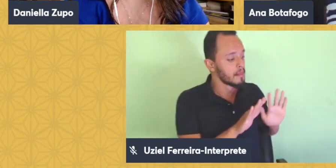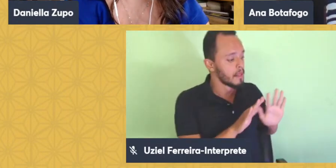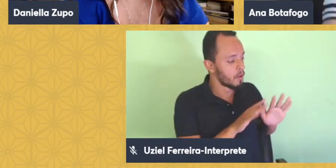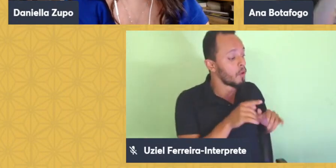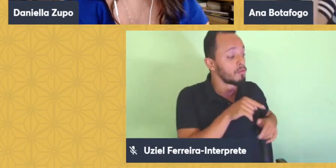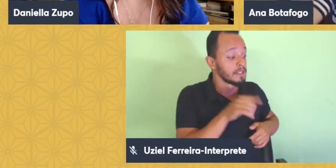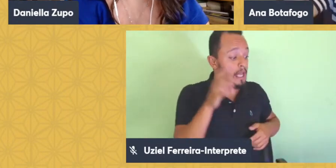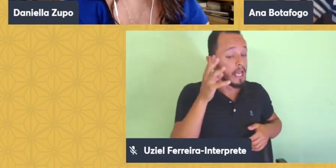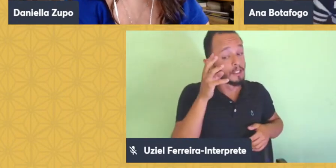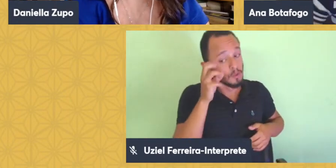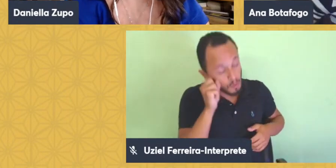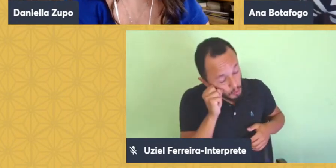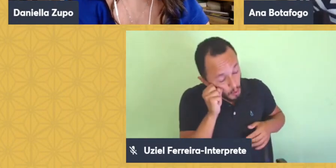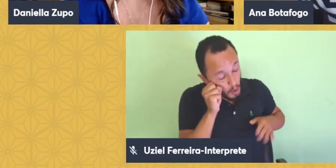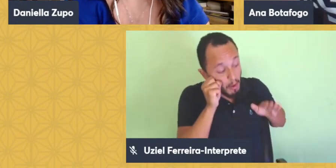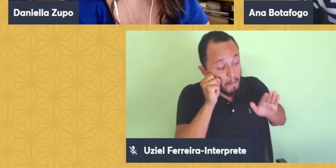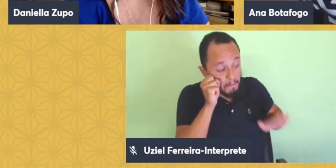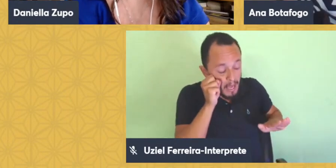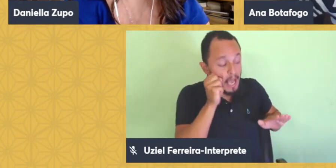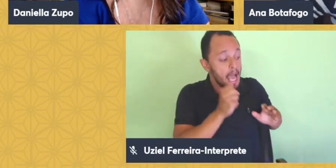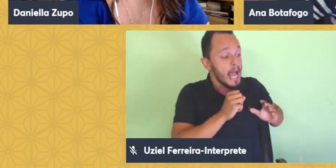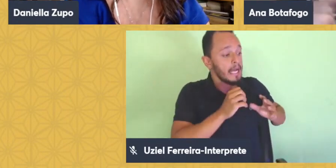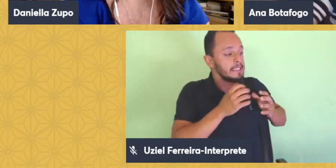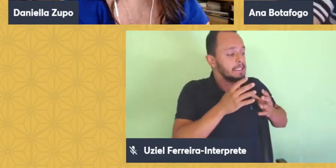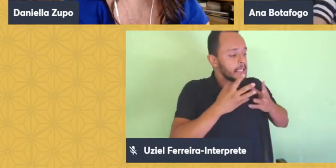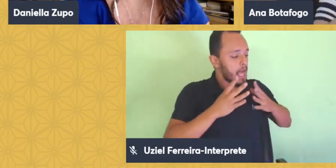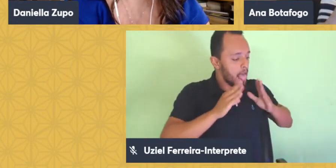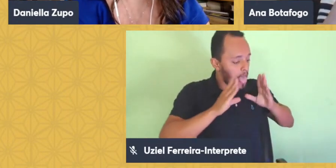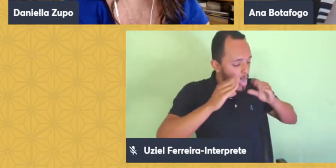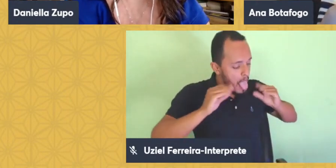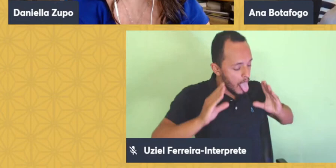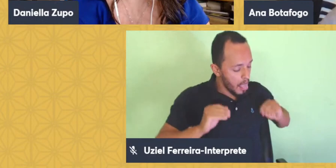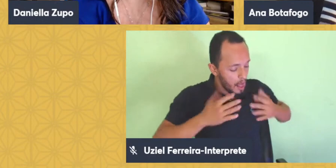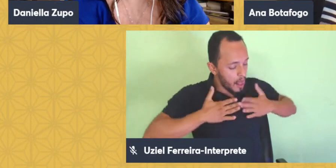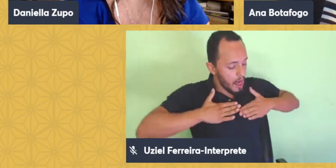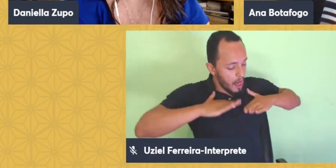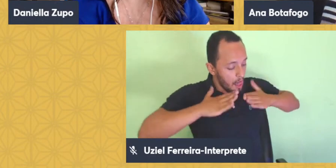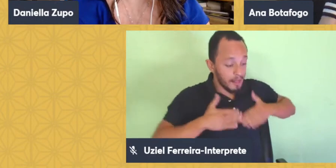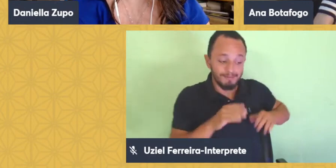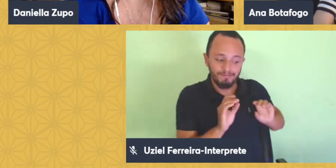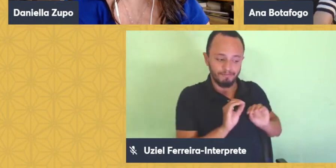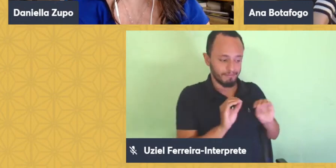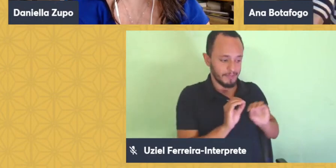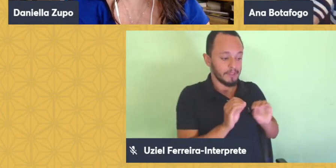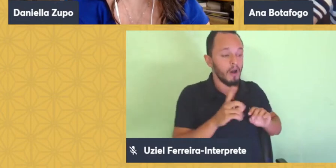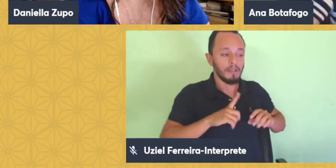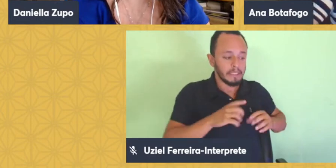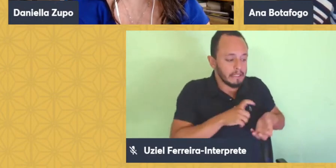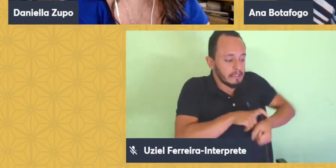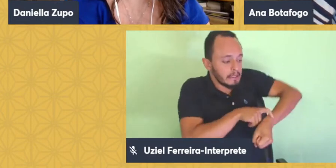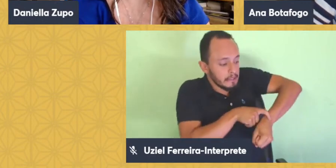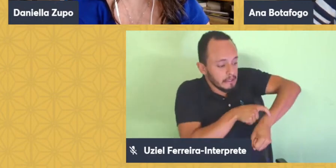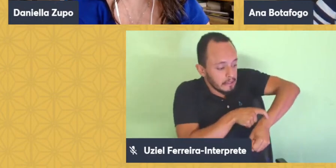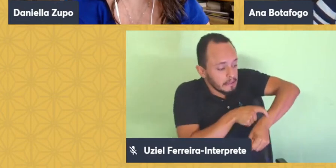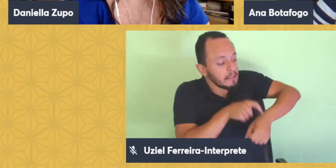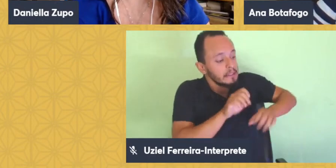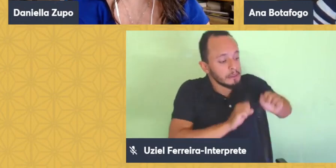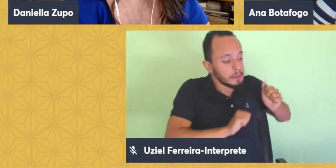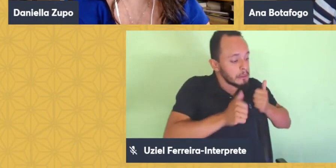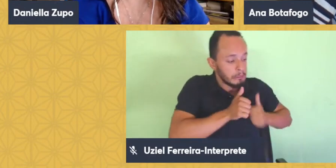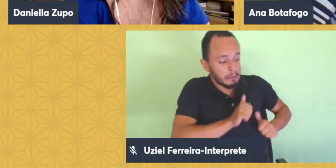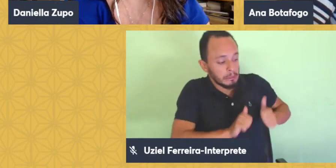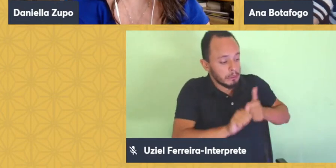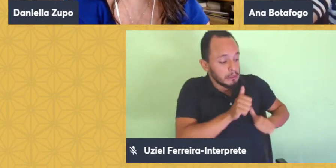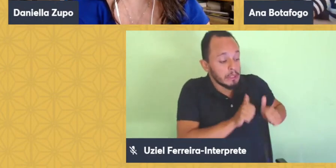Relaxa ele já entendia toda minha musculatura e eu sempre fui muito eu e meu médico a gente quase nunca